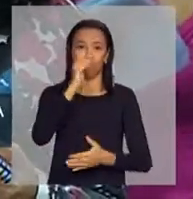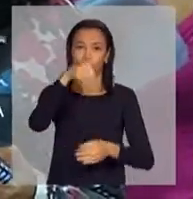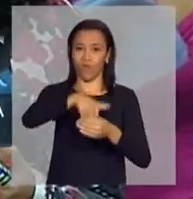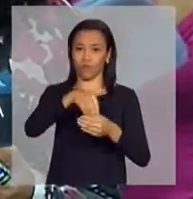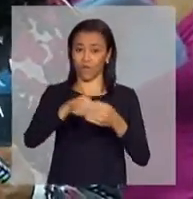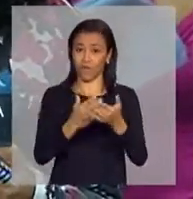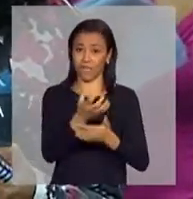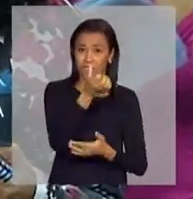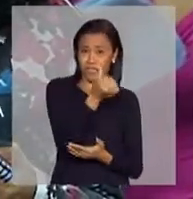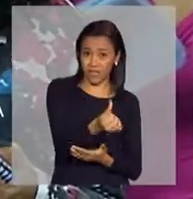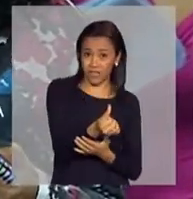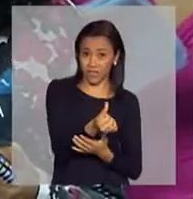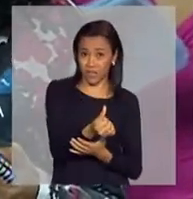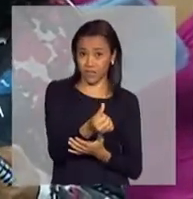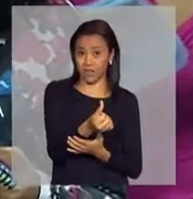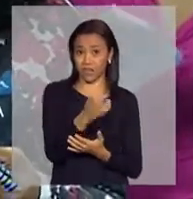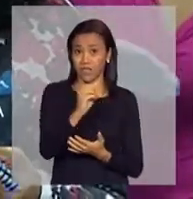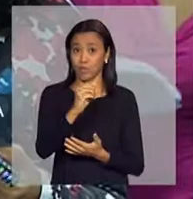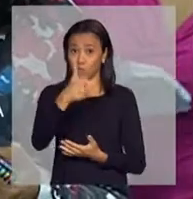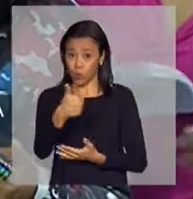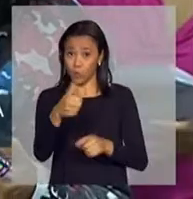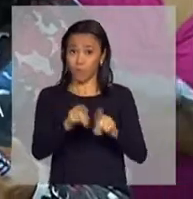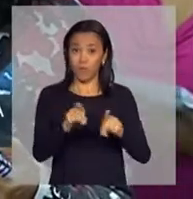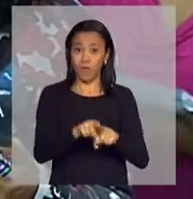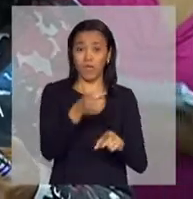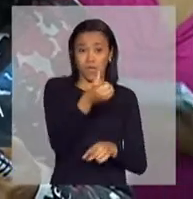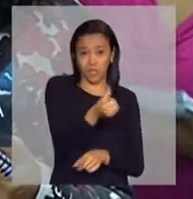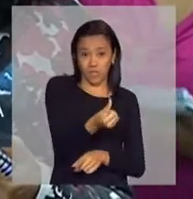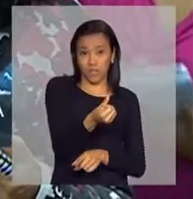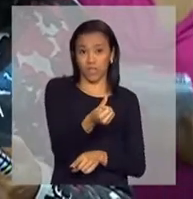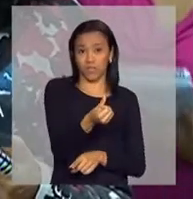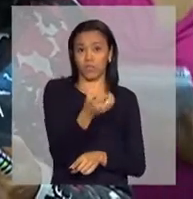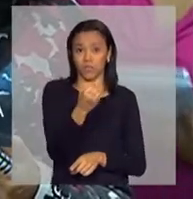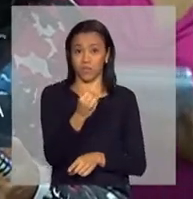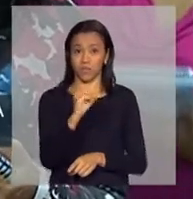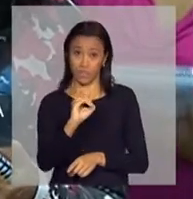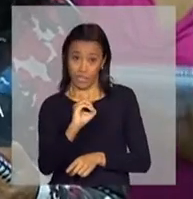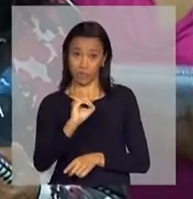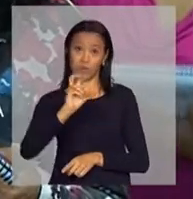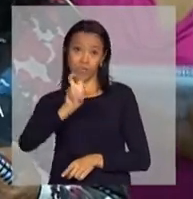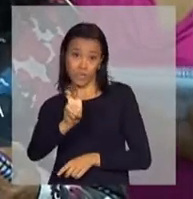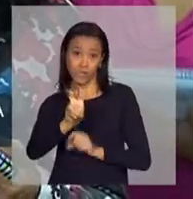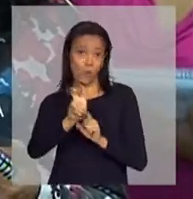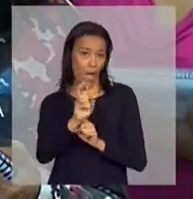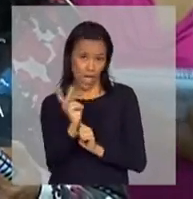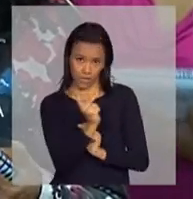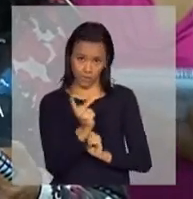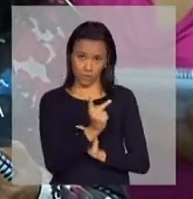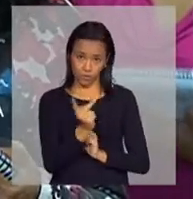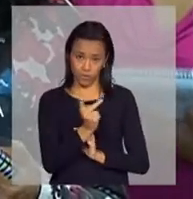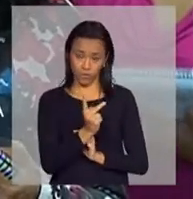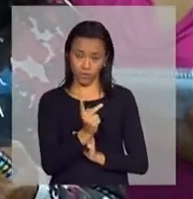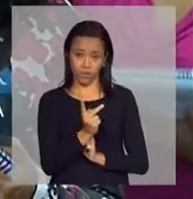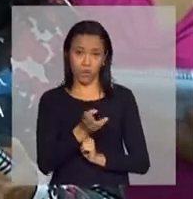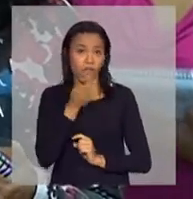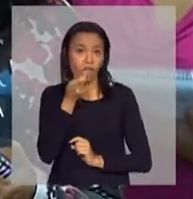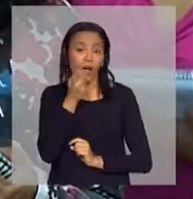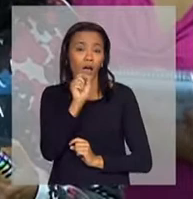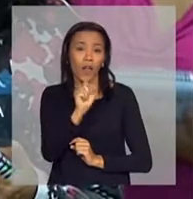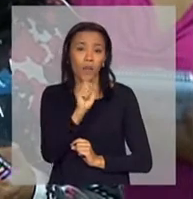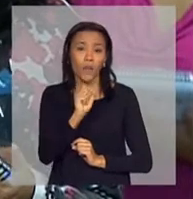o governo que há 600 de um EA 605 é elas prevê Inclusive a